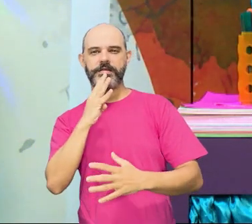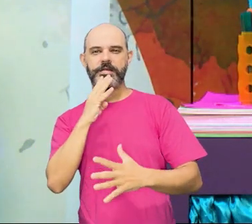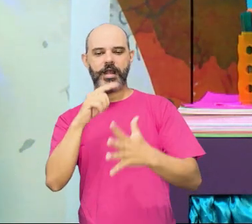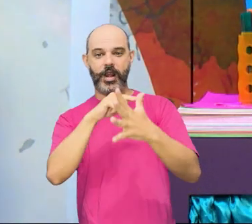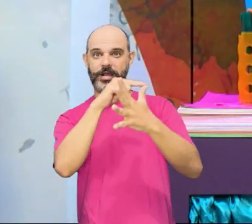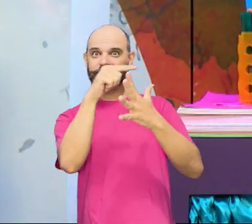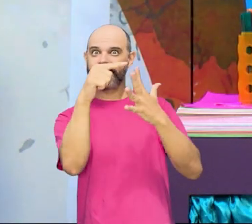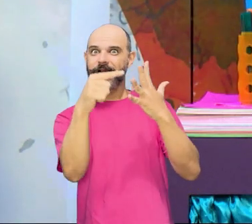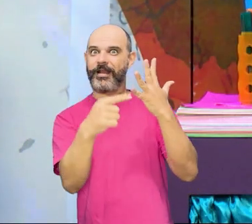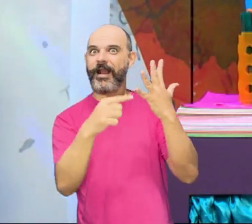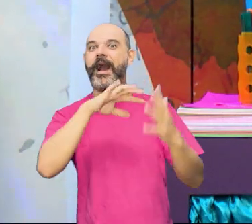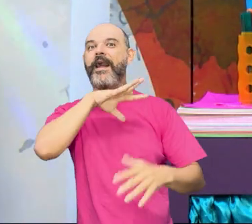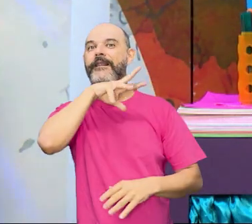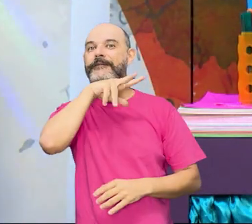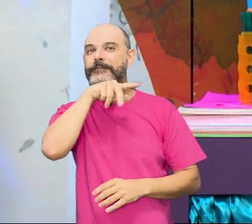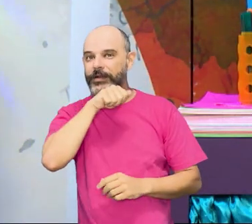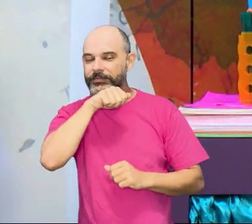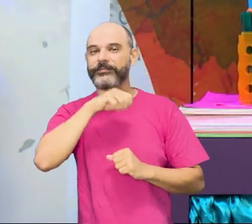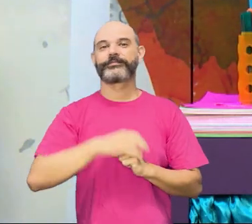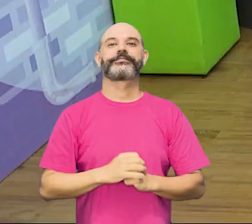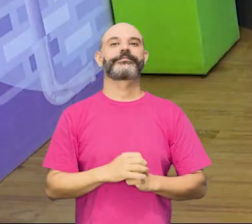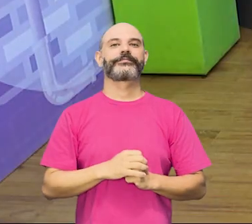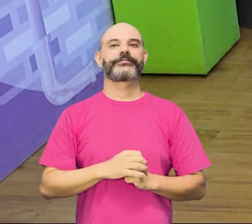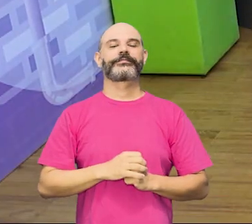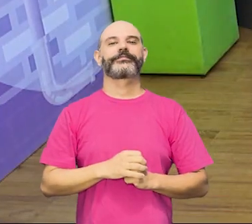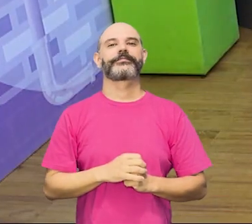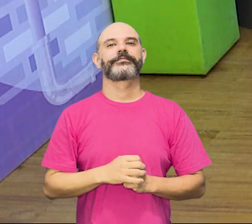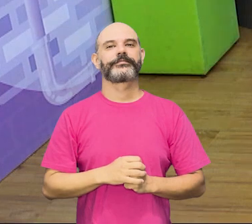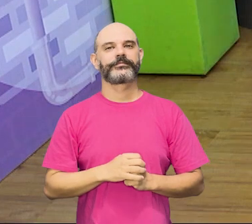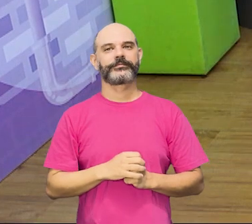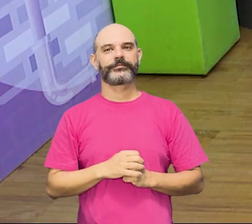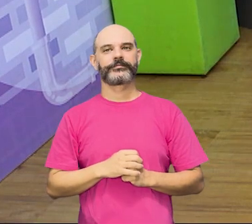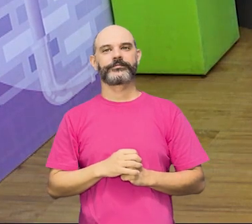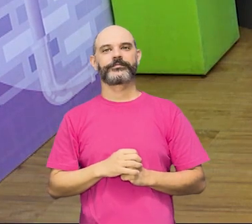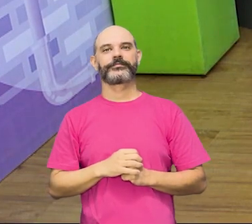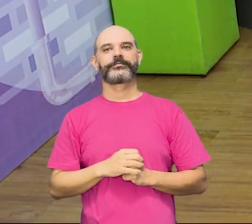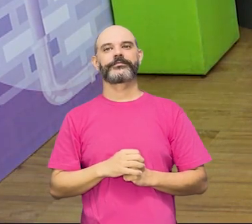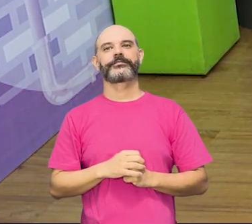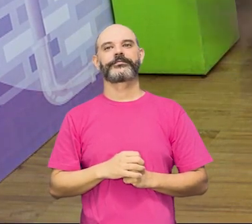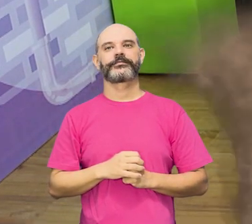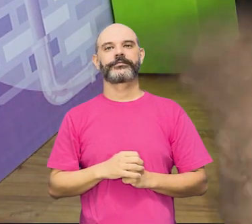Vamos conhecer o top 5 dos animais dançarinos.